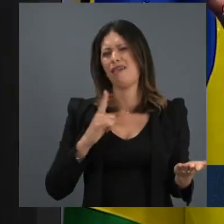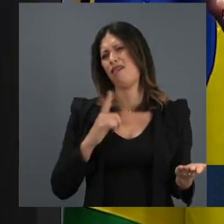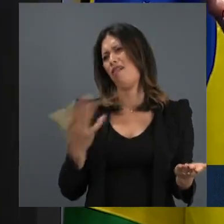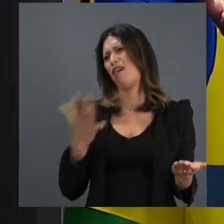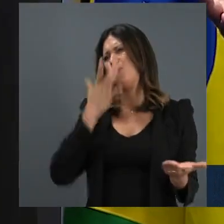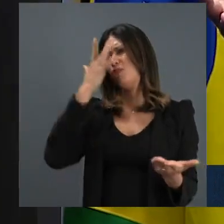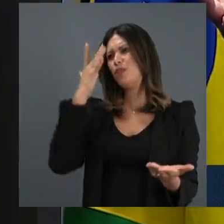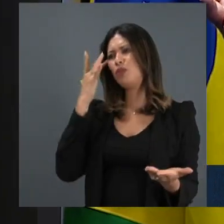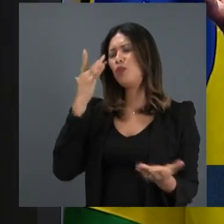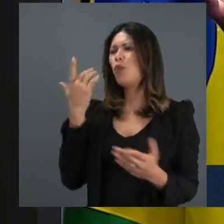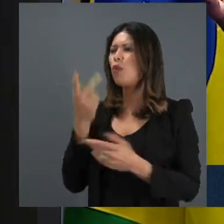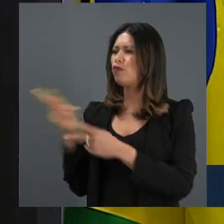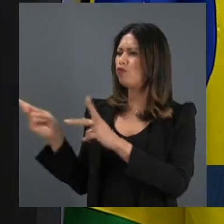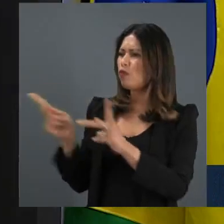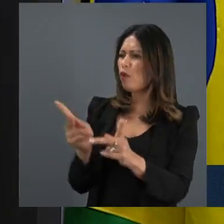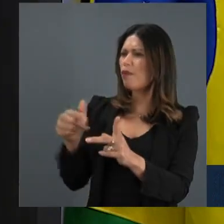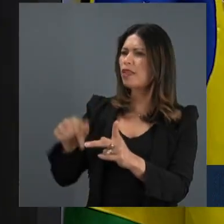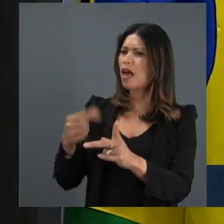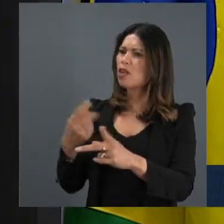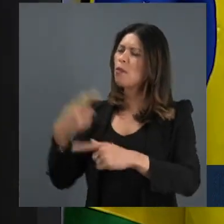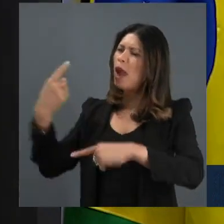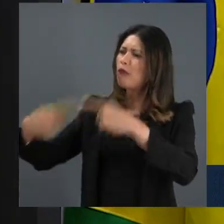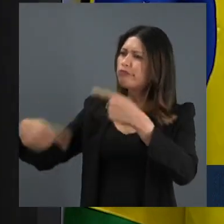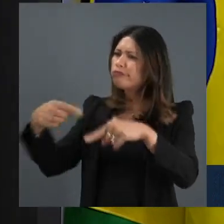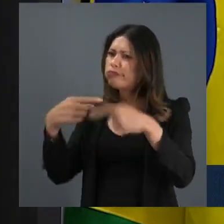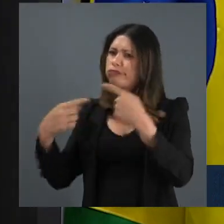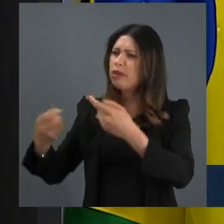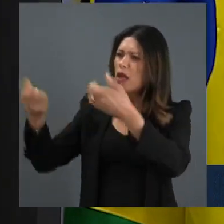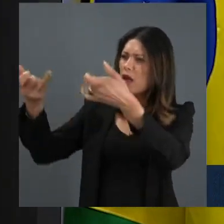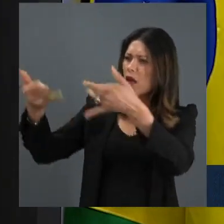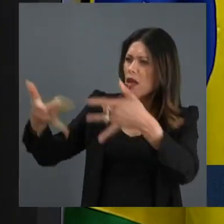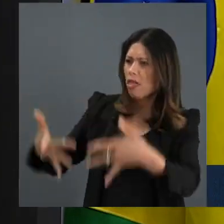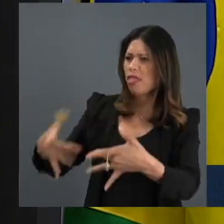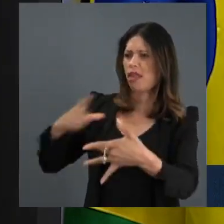uma audiência pública, dezenas de especialistas.